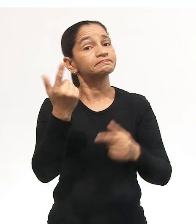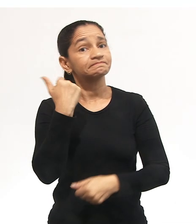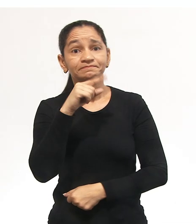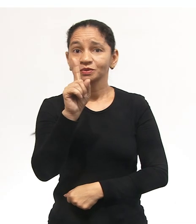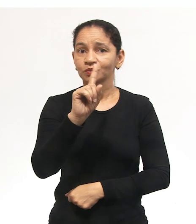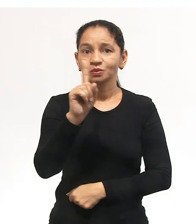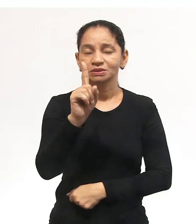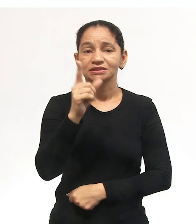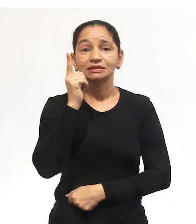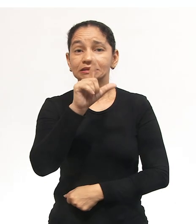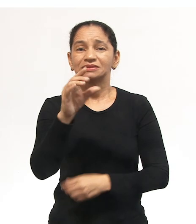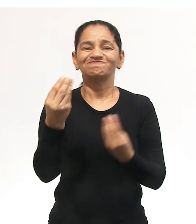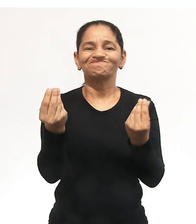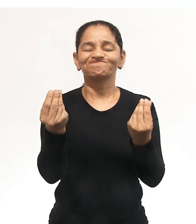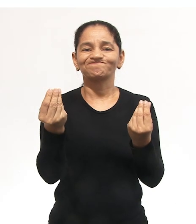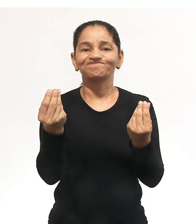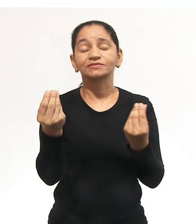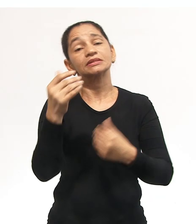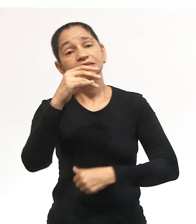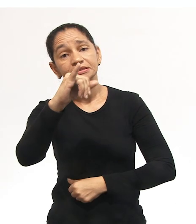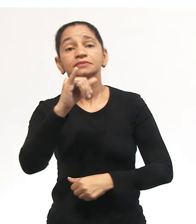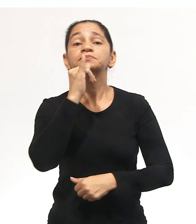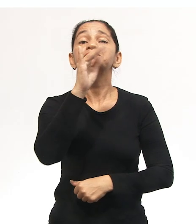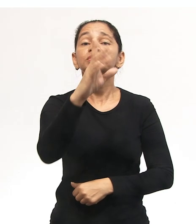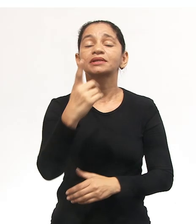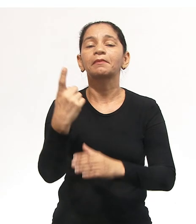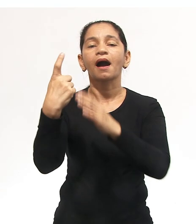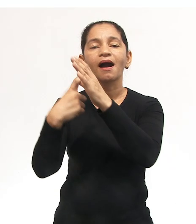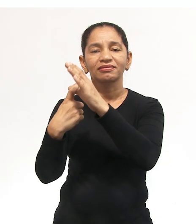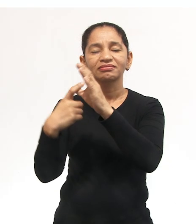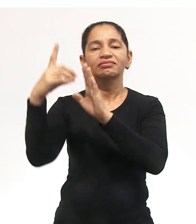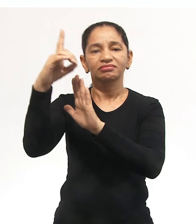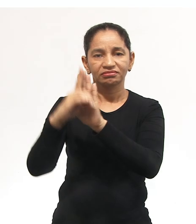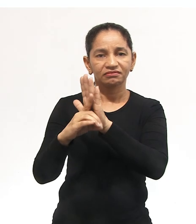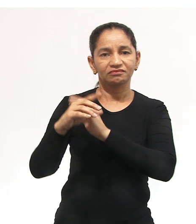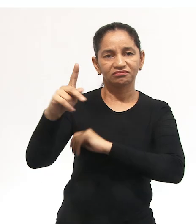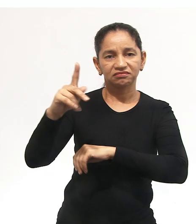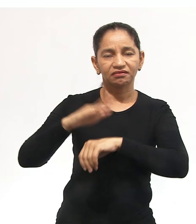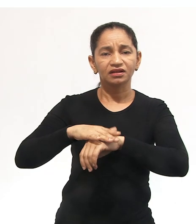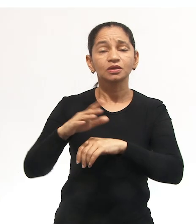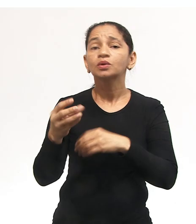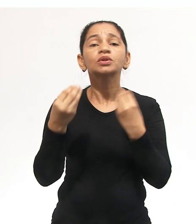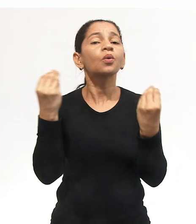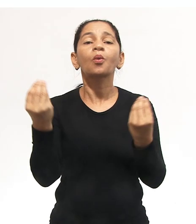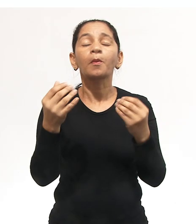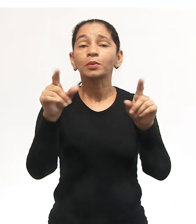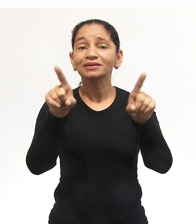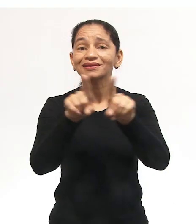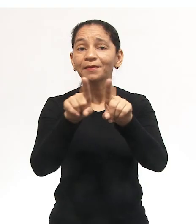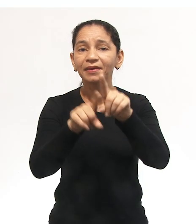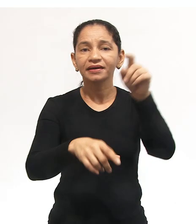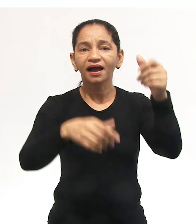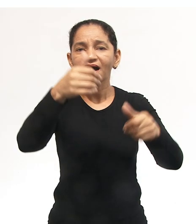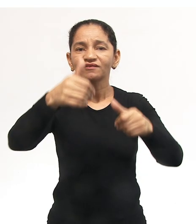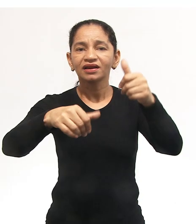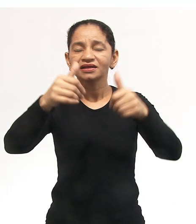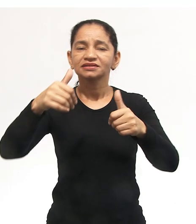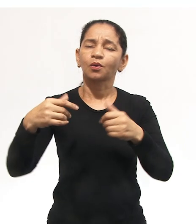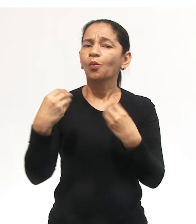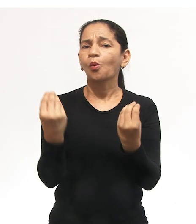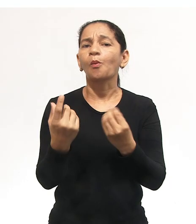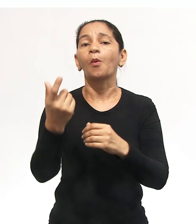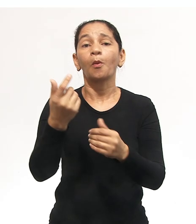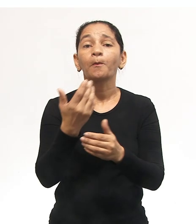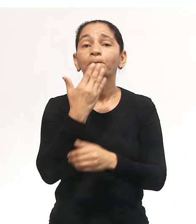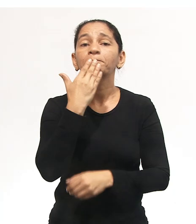trajetória da dívida e também, assim, caso, como é que está também, eles vão avaliar a trajetória